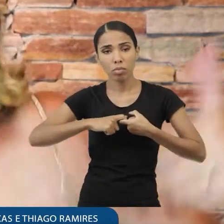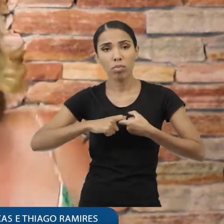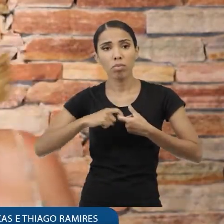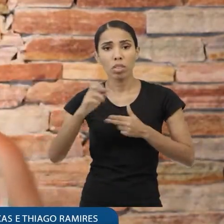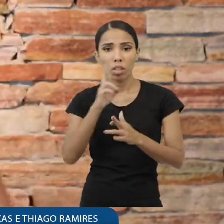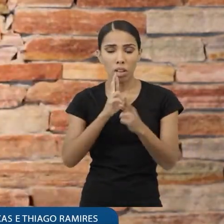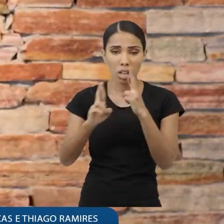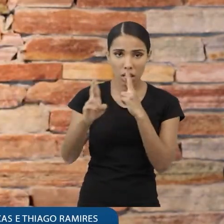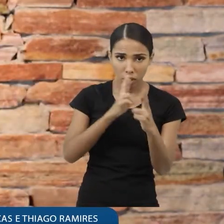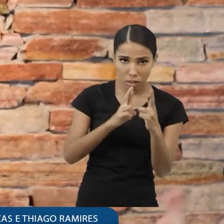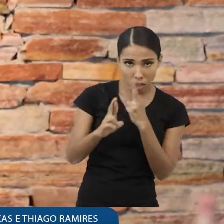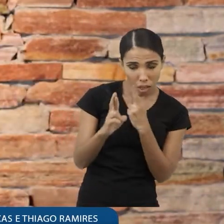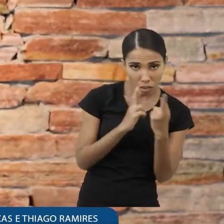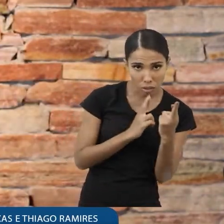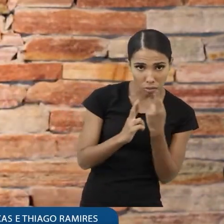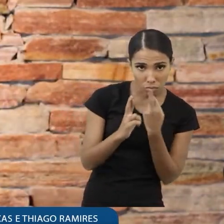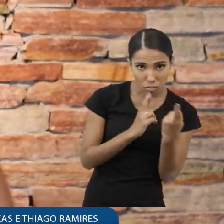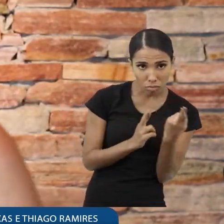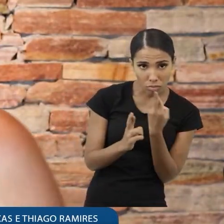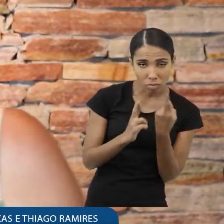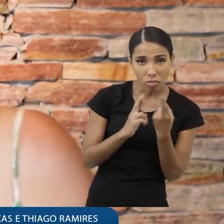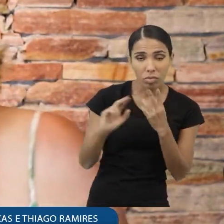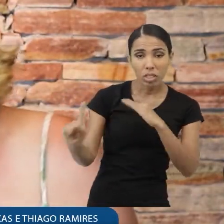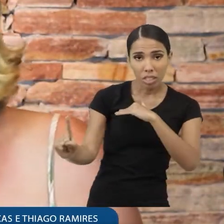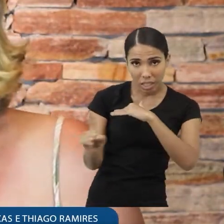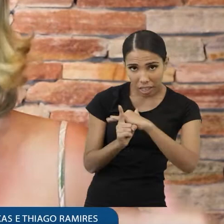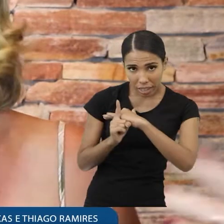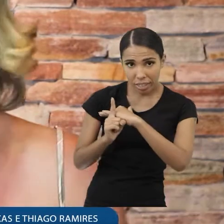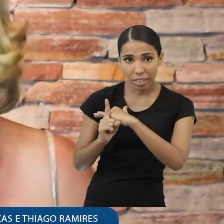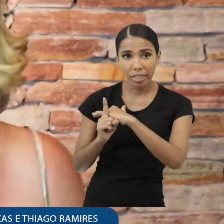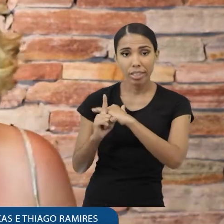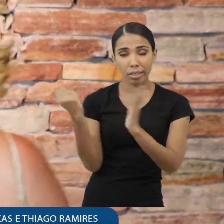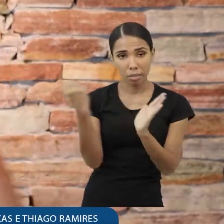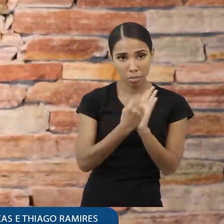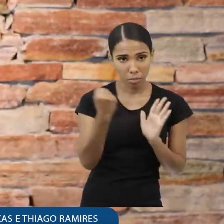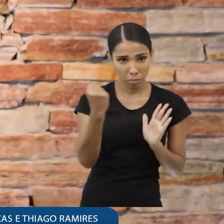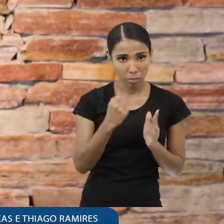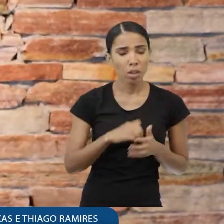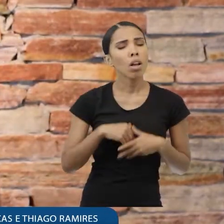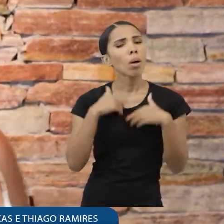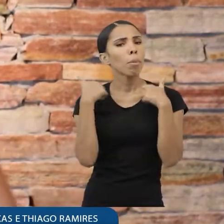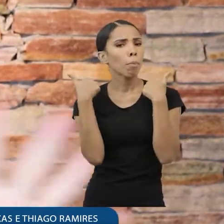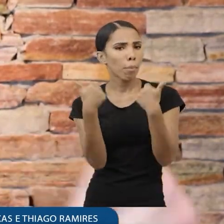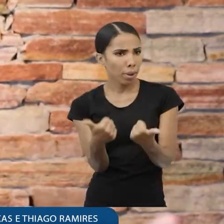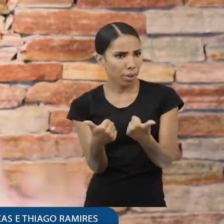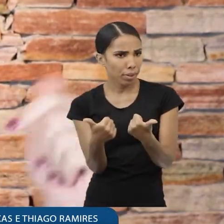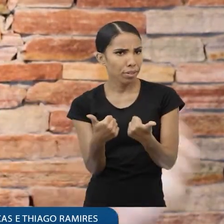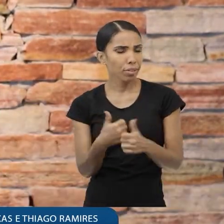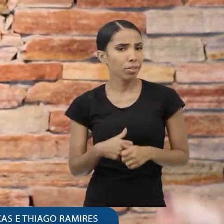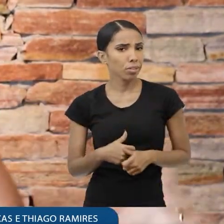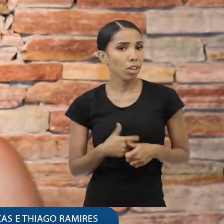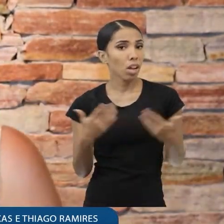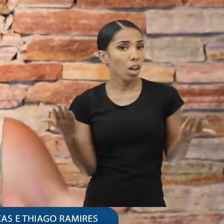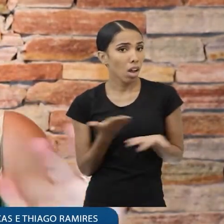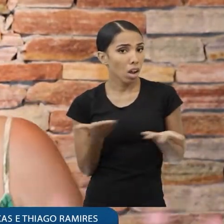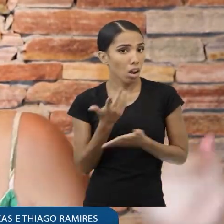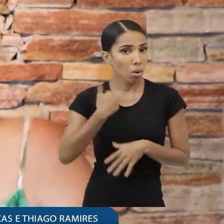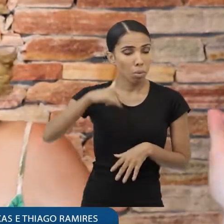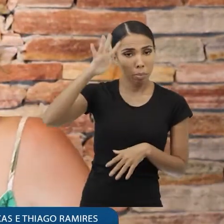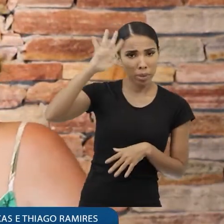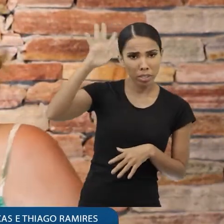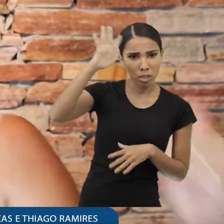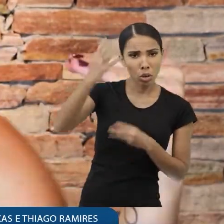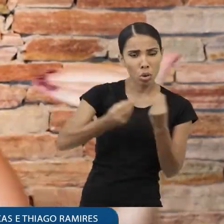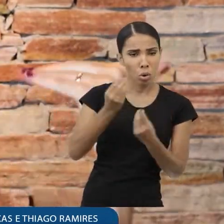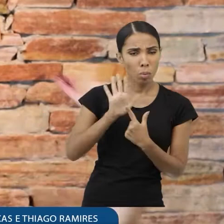vinculada ao relacionamento, por exemplo, dos seus clientes com a sua marca. Bem, então vamos lá. Então chegou a hora